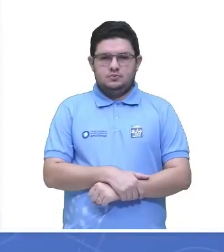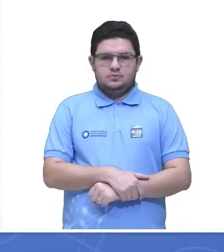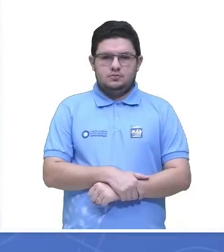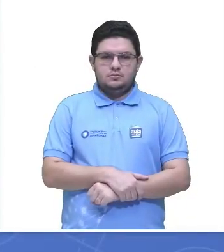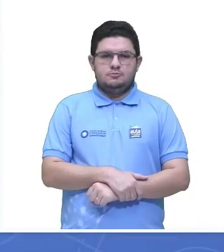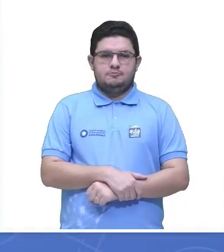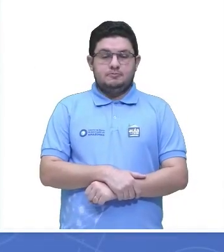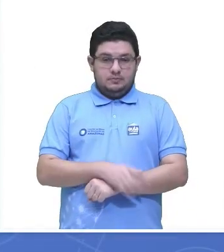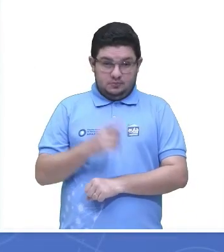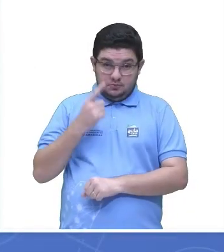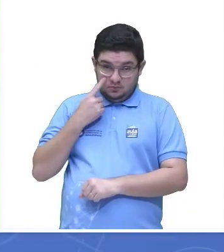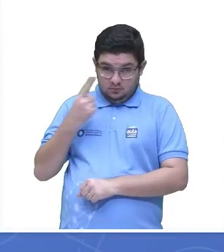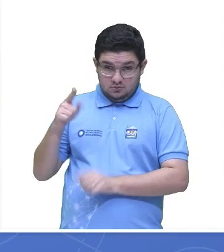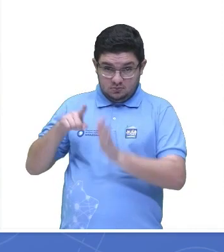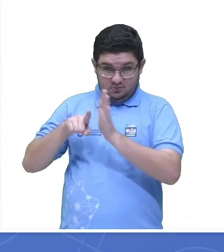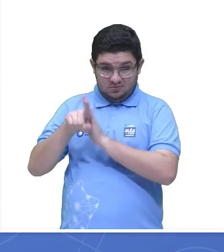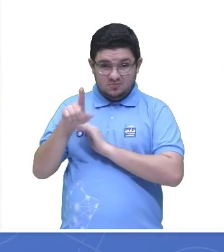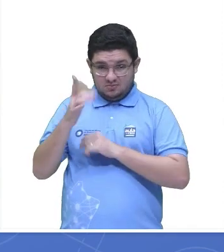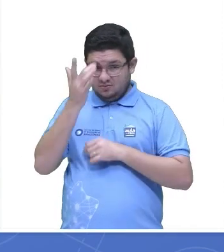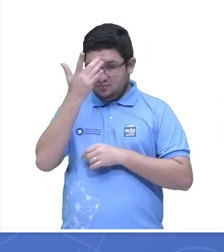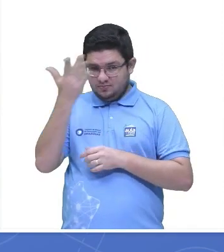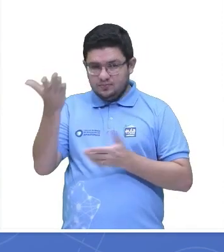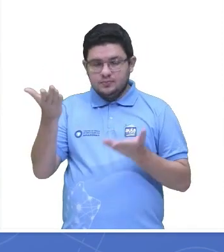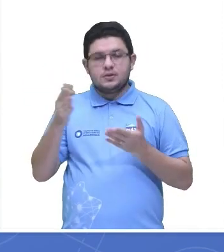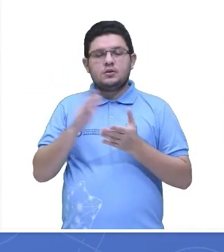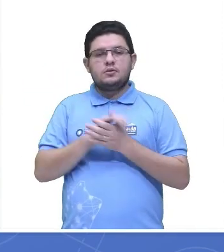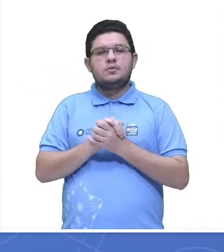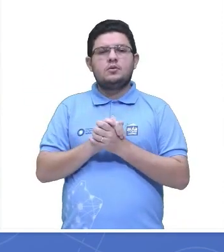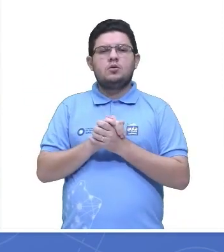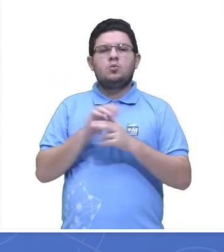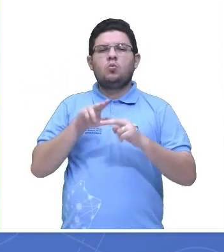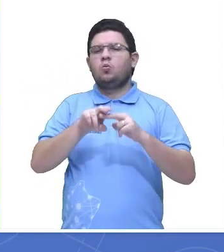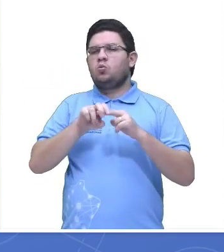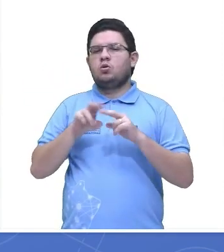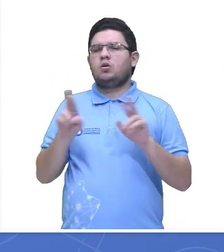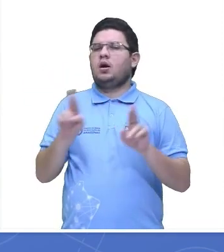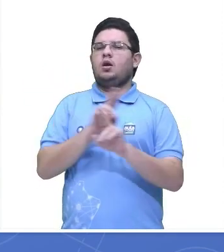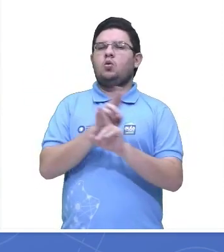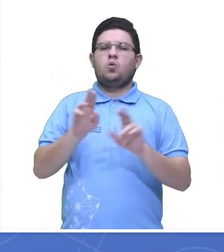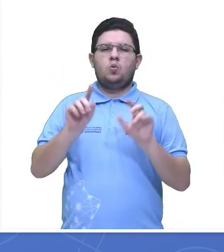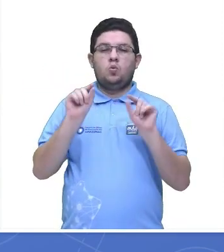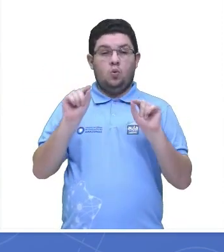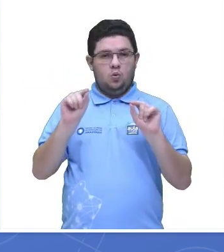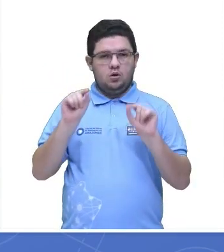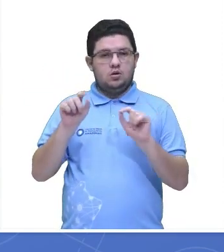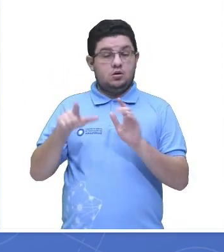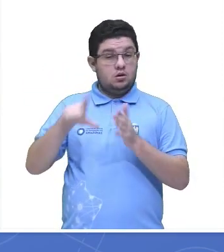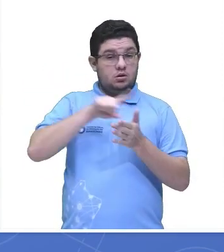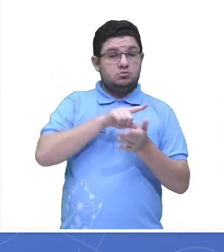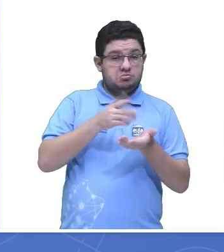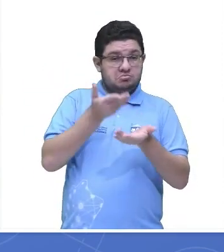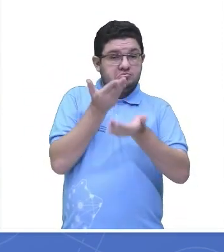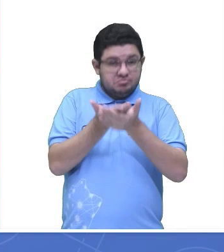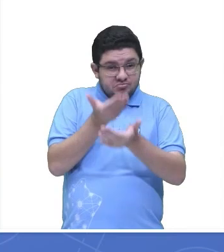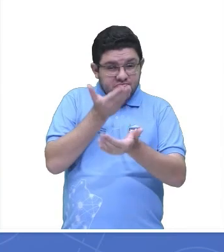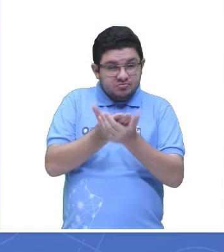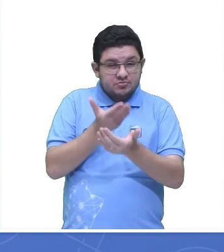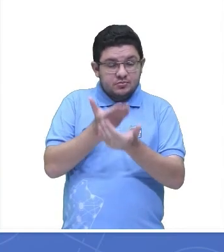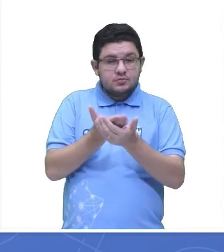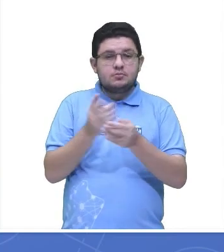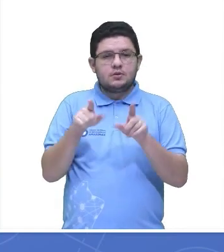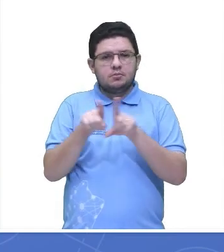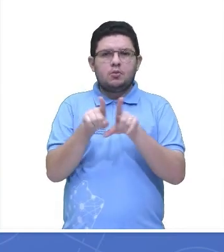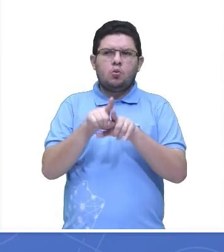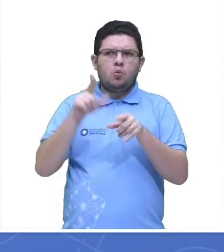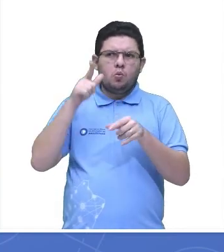Então, essa é uma pergunta também bastante fácil, né? Porque é relacionado aí a algo que nós já vimos bastante aí nesse início de aula e também, né, durante a última